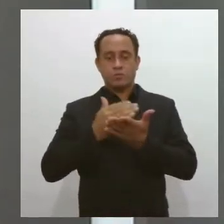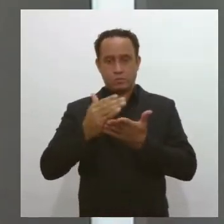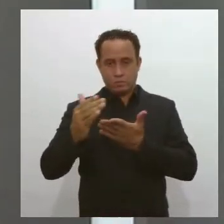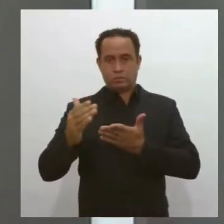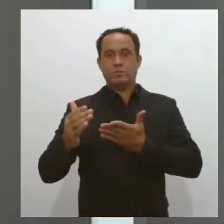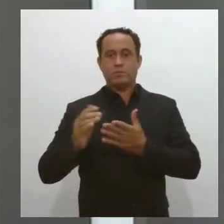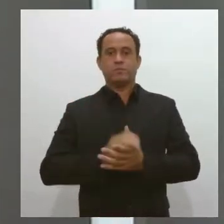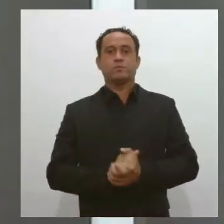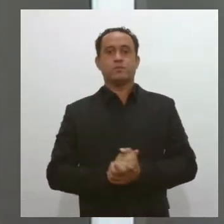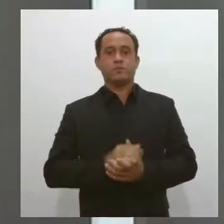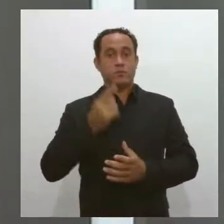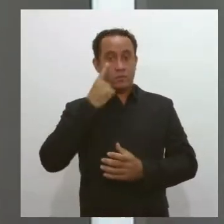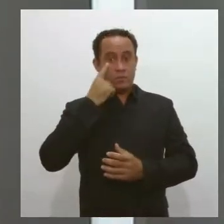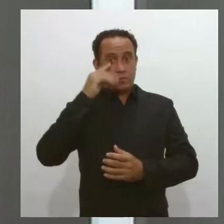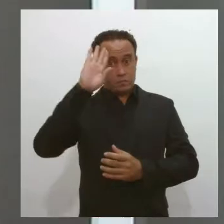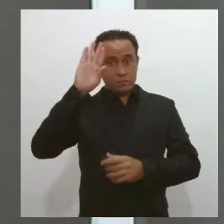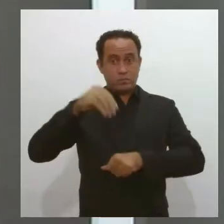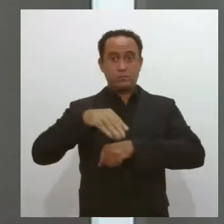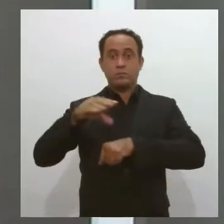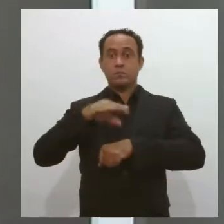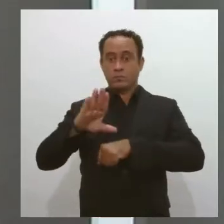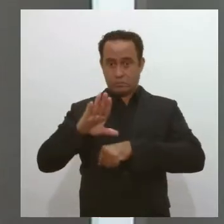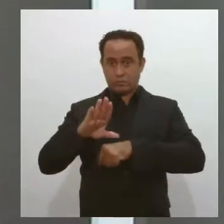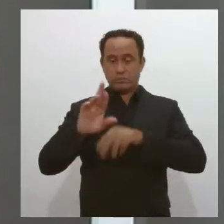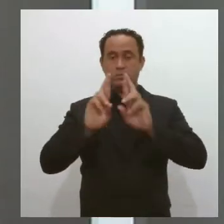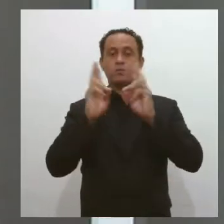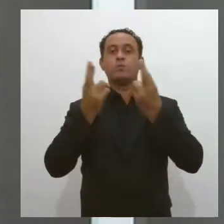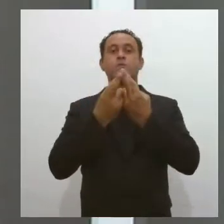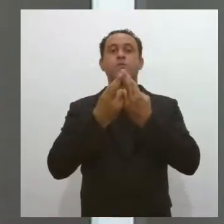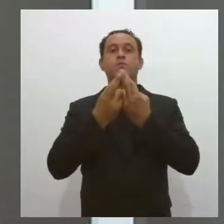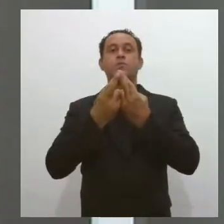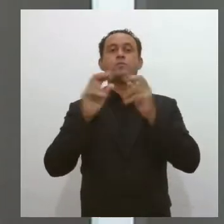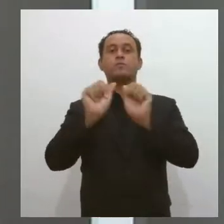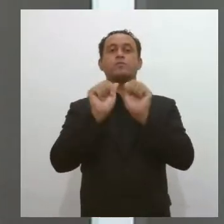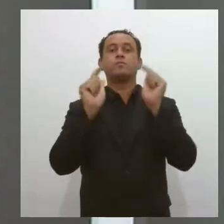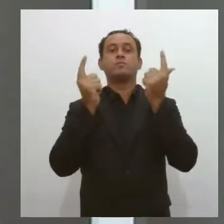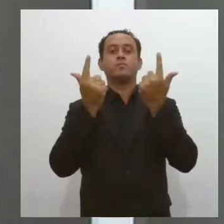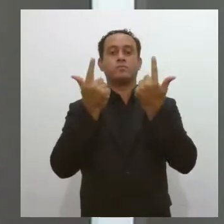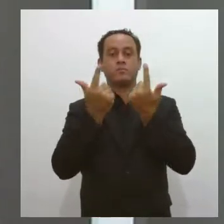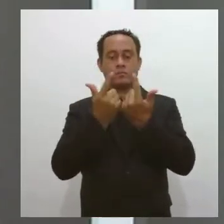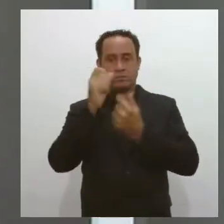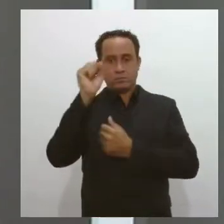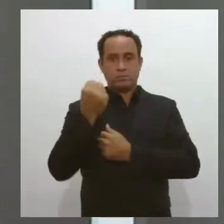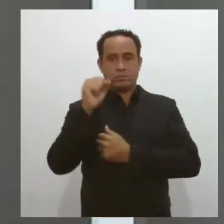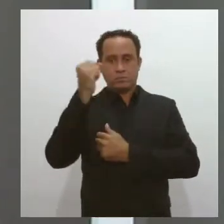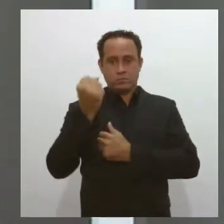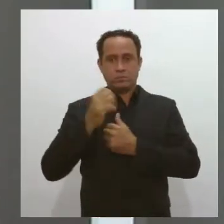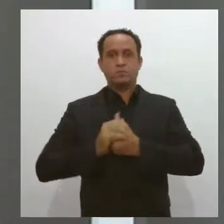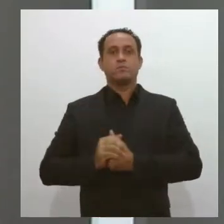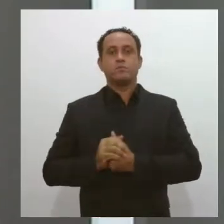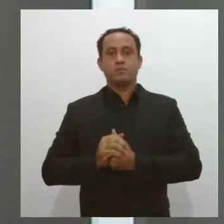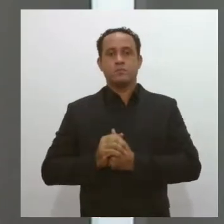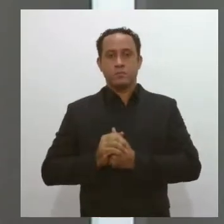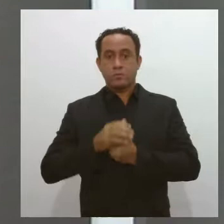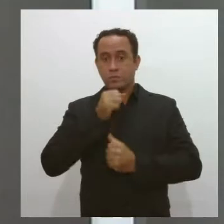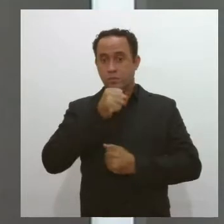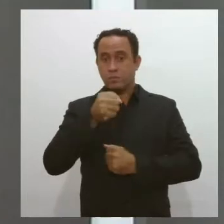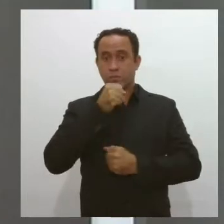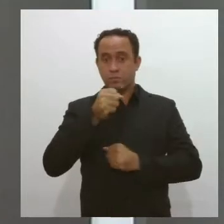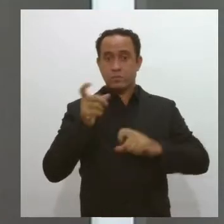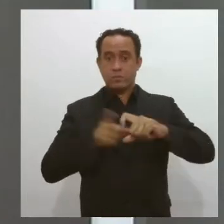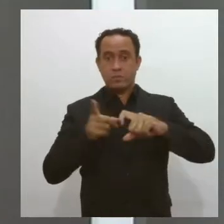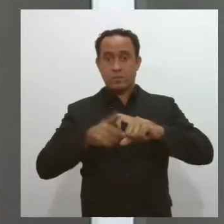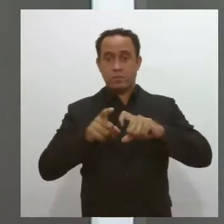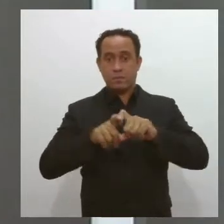no ar. Veja os destaques das sessões da última semana na Assembleia Legislativa de Sergipe. Uma entrevista com a